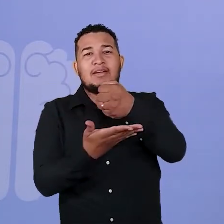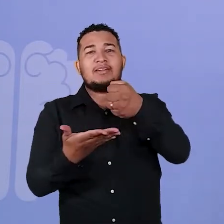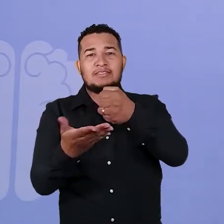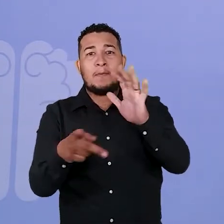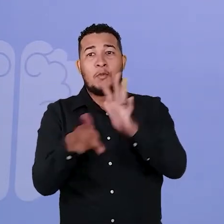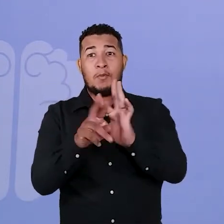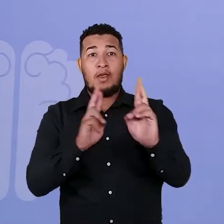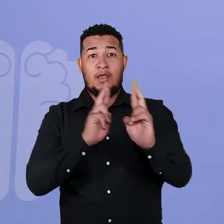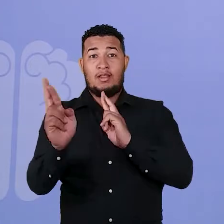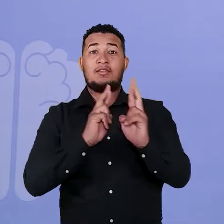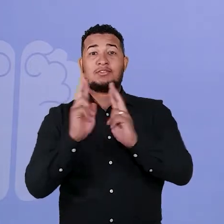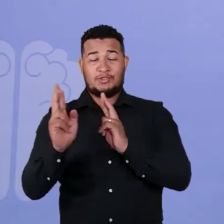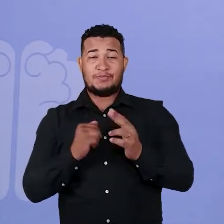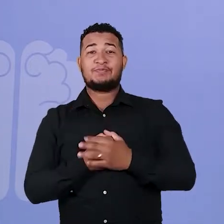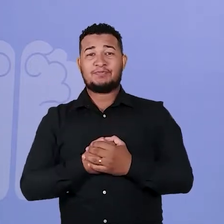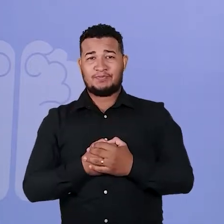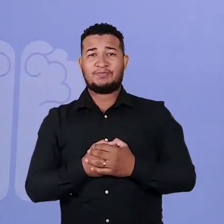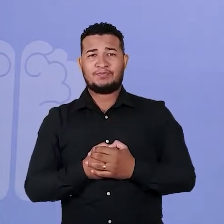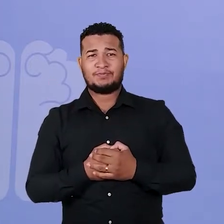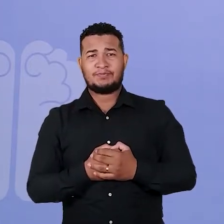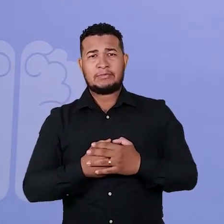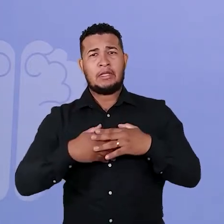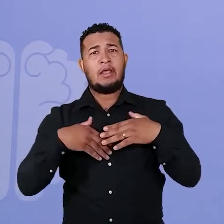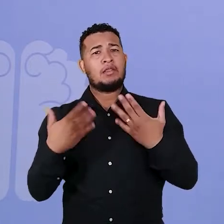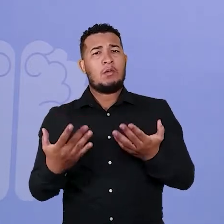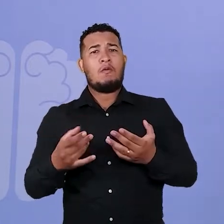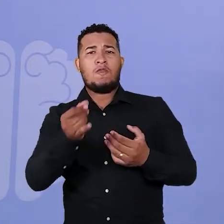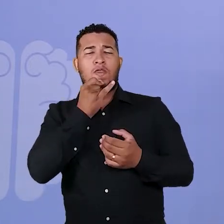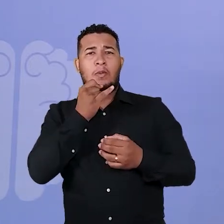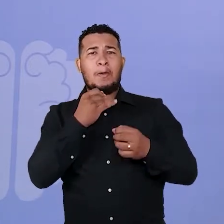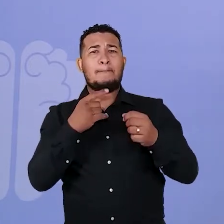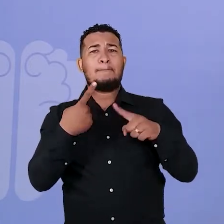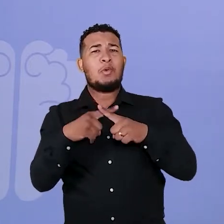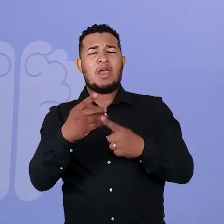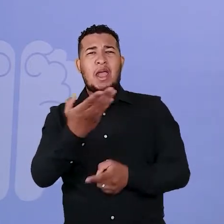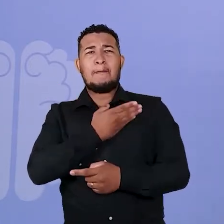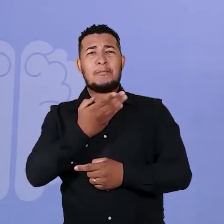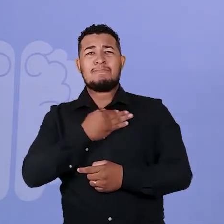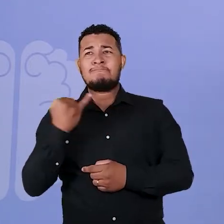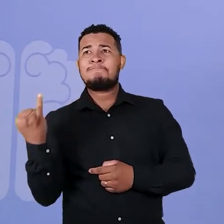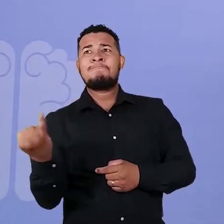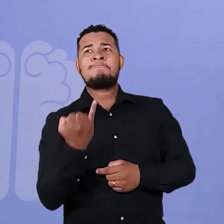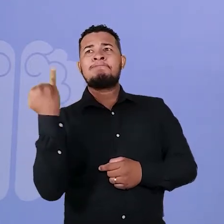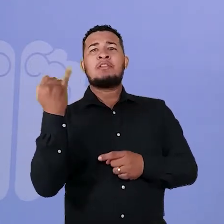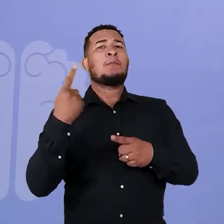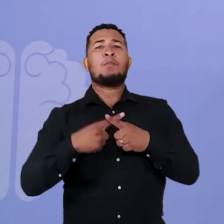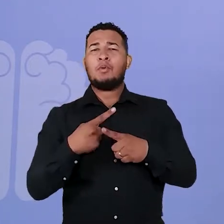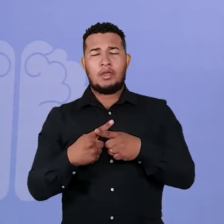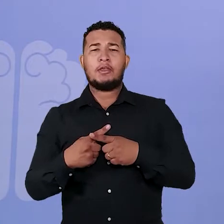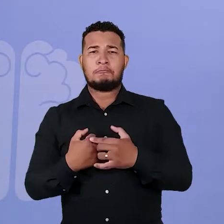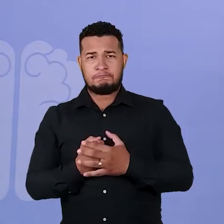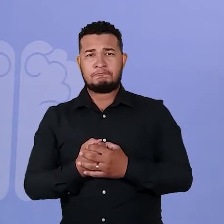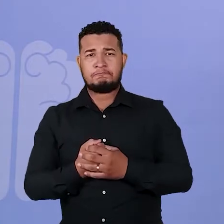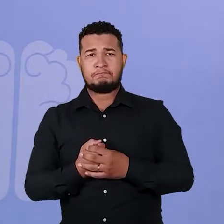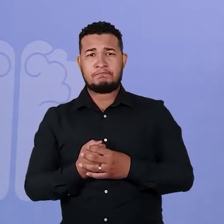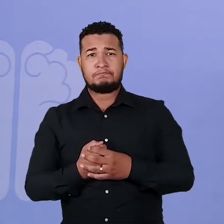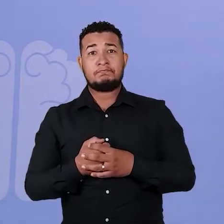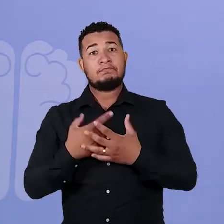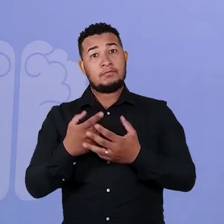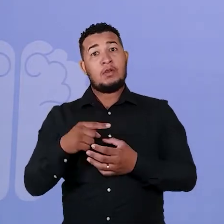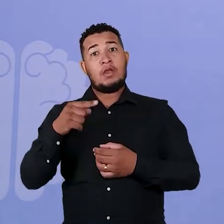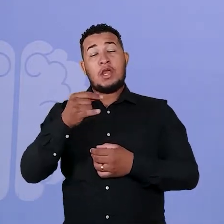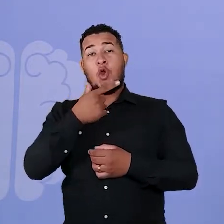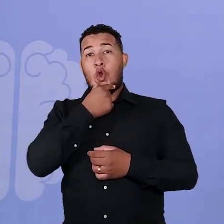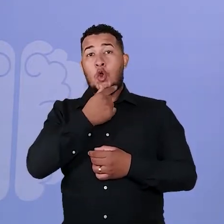na base de todas as relações políticas. Por que a amizade é tão importante assim para o